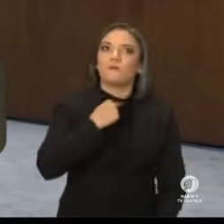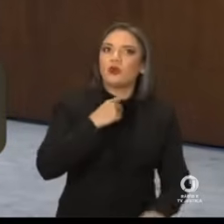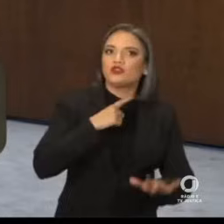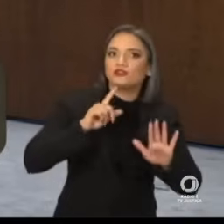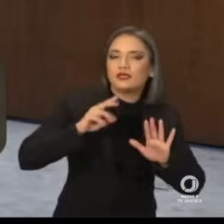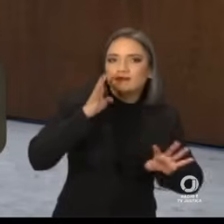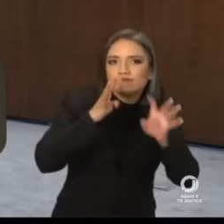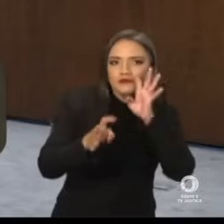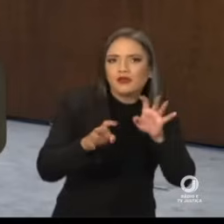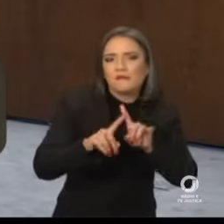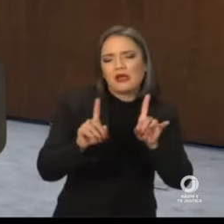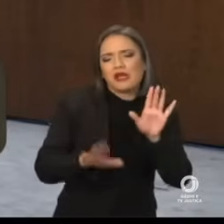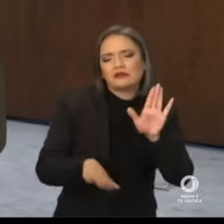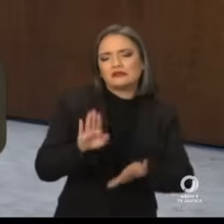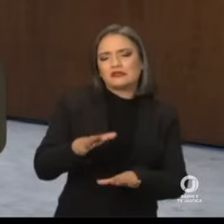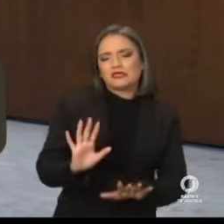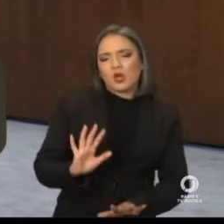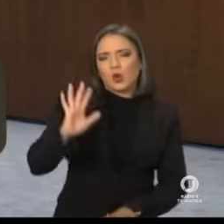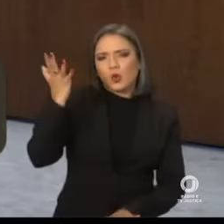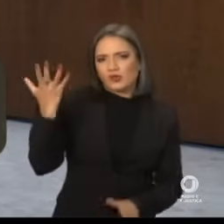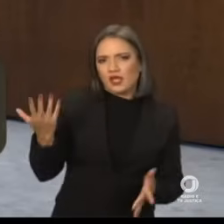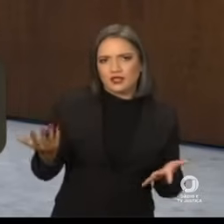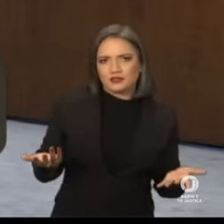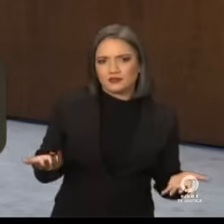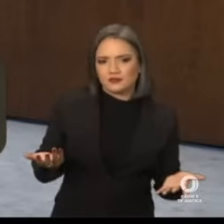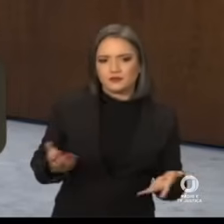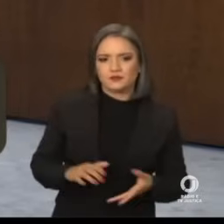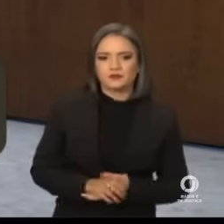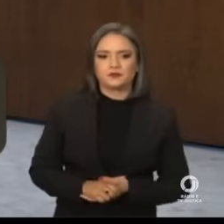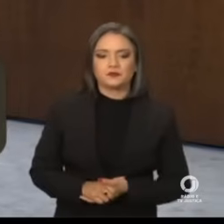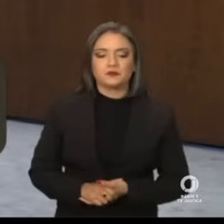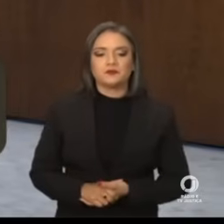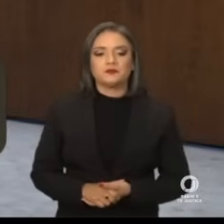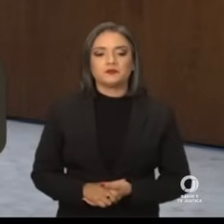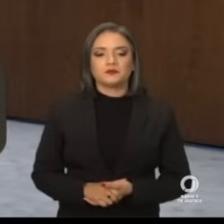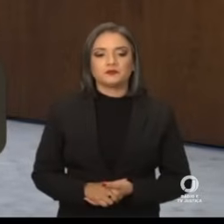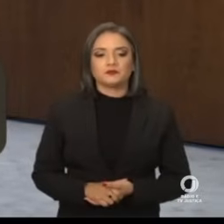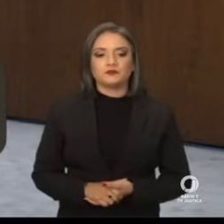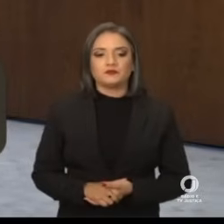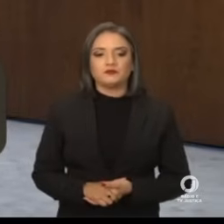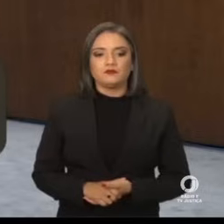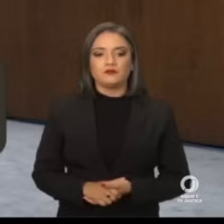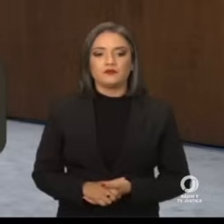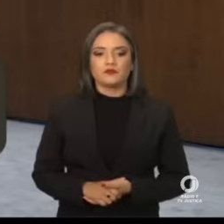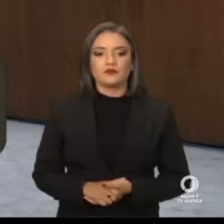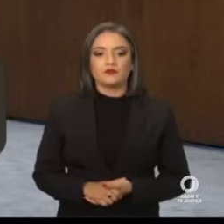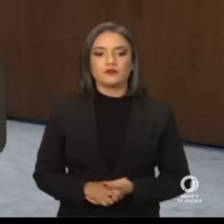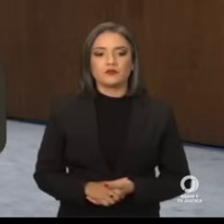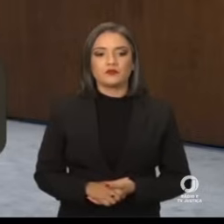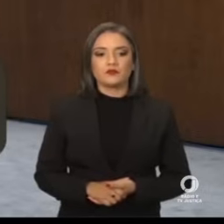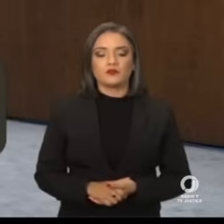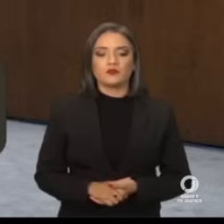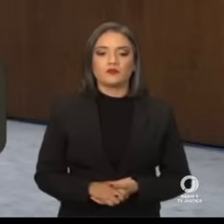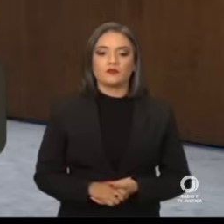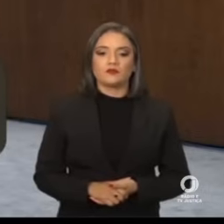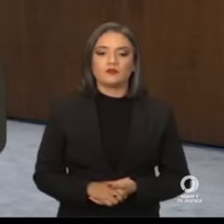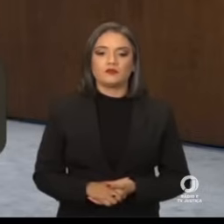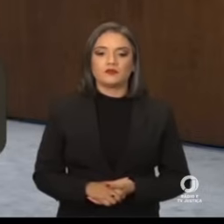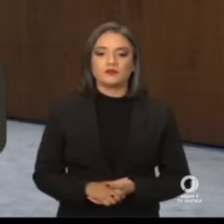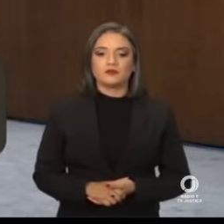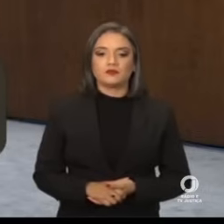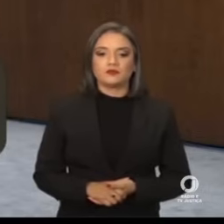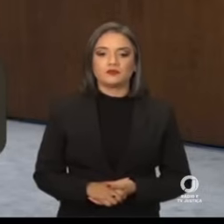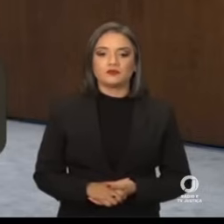são tão raras, elas não são tão incomuns, elas acontecem. E por uma questão até